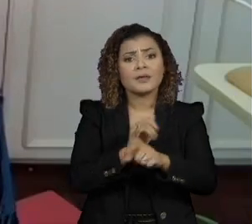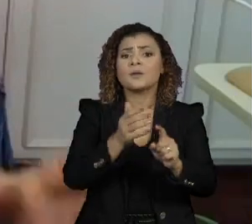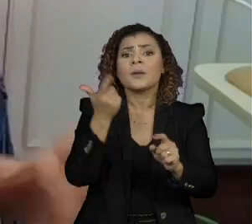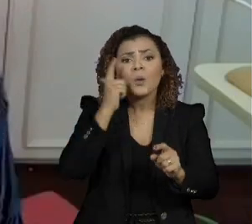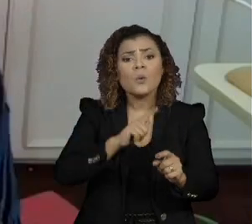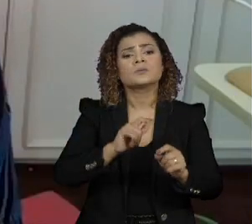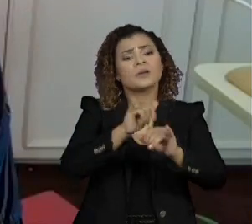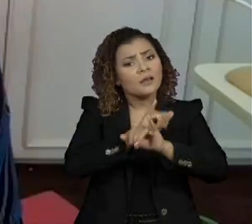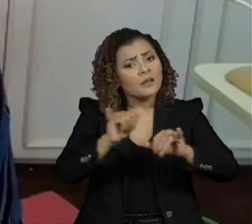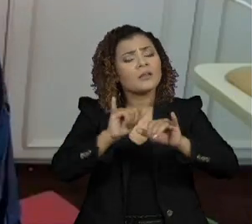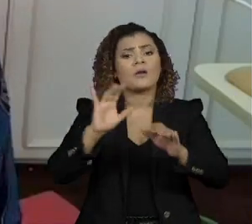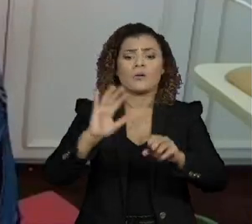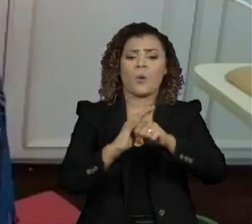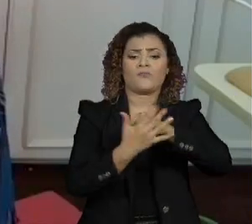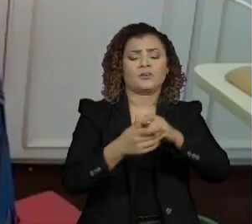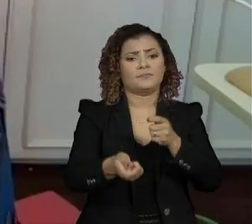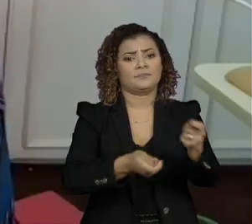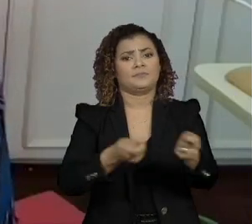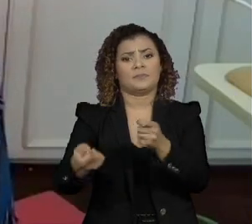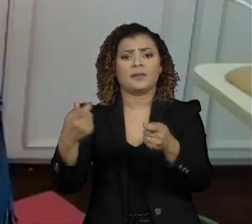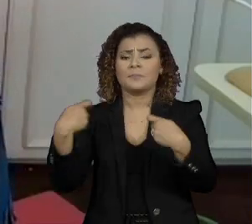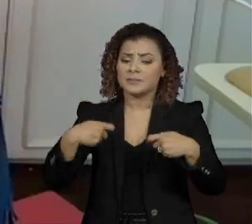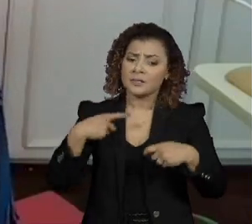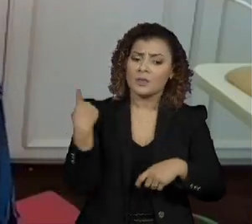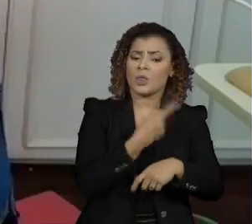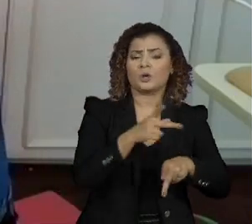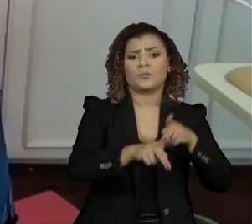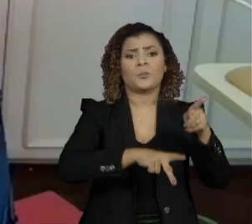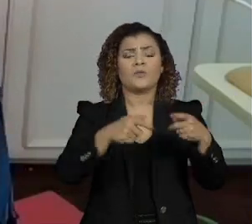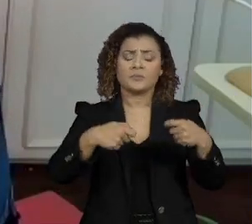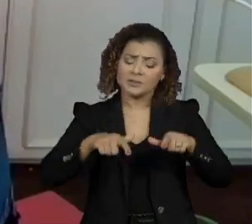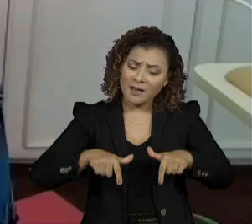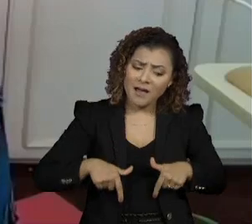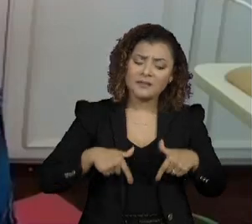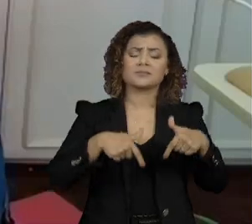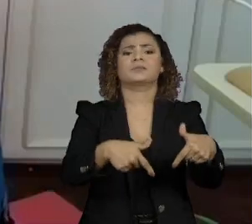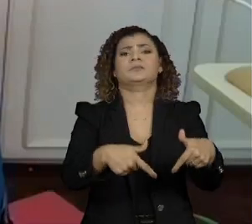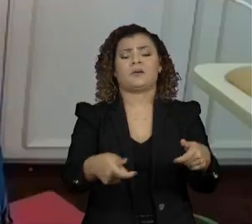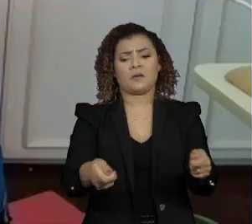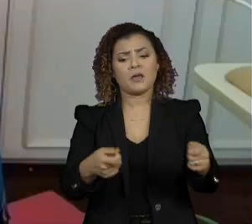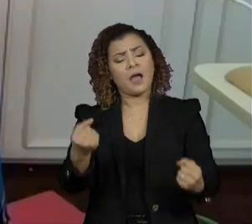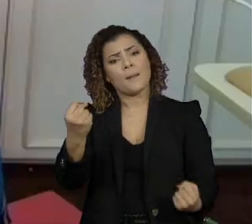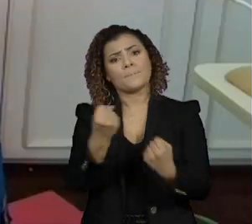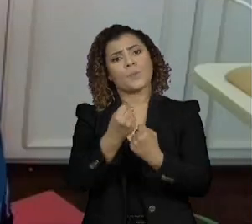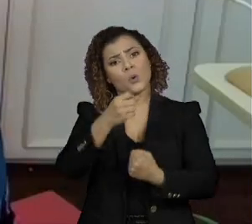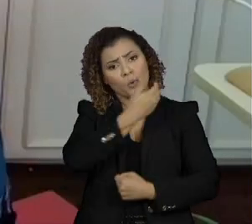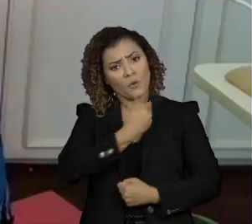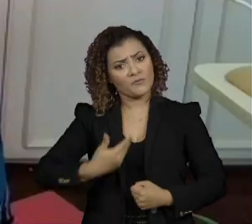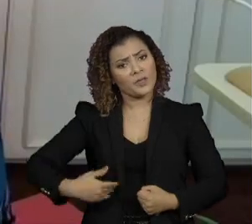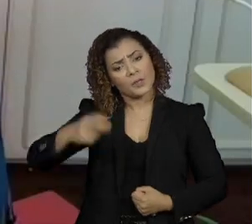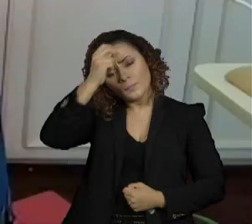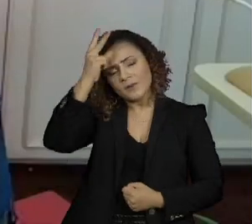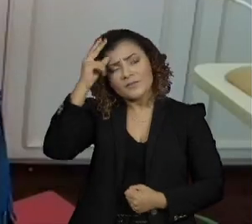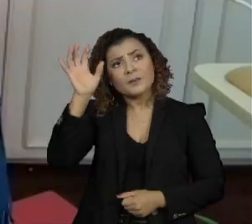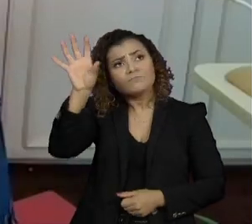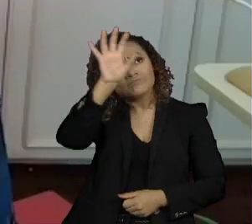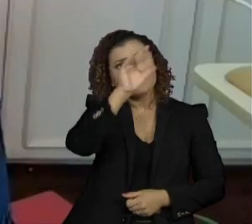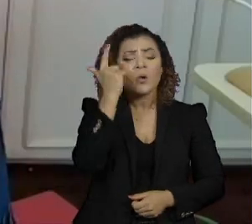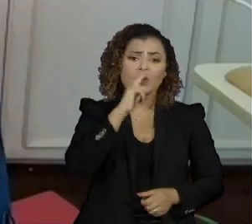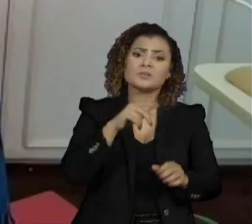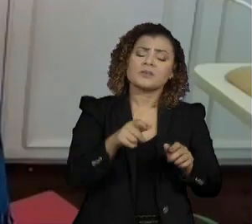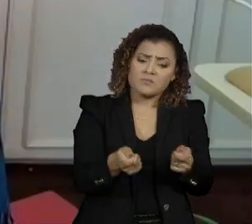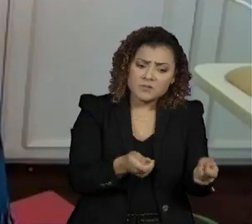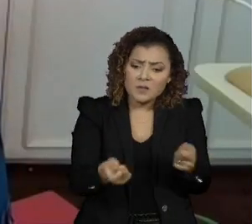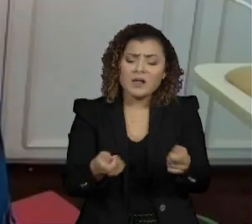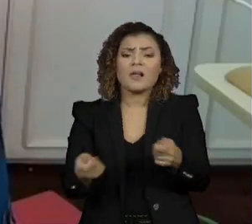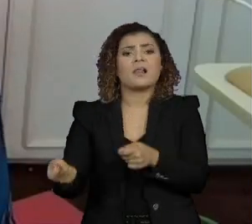da propagação da Covid-19. Nós precisamos nos mobilizar a favor dos governadores e dos prefeitos que estão adotando suspensão